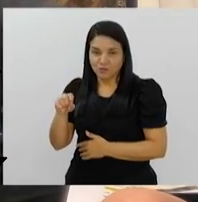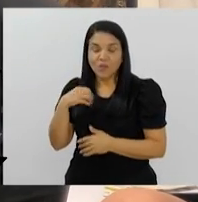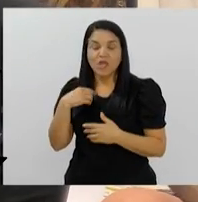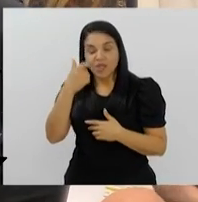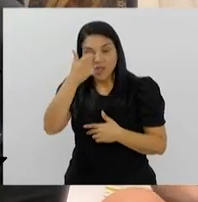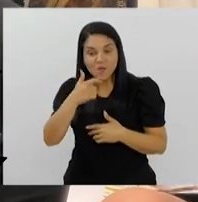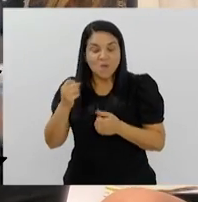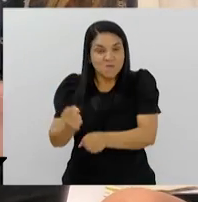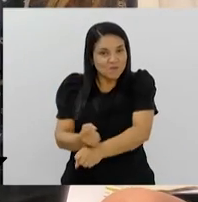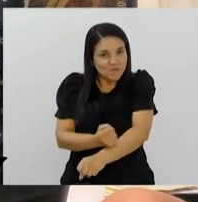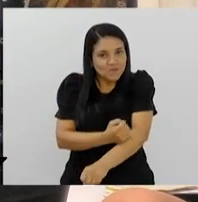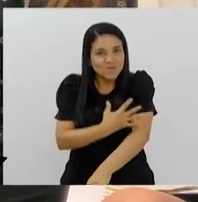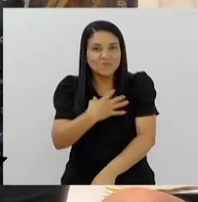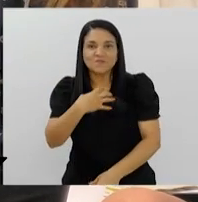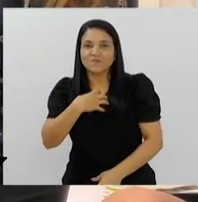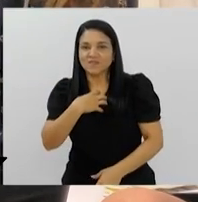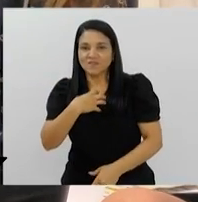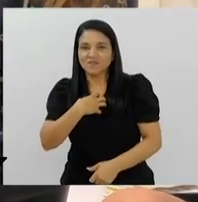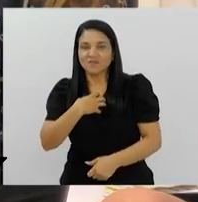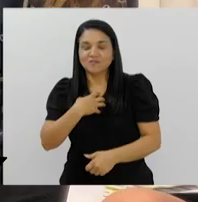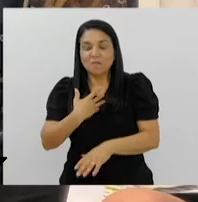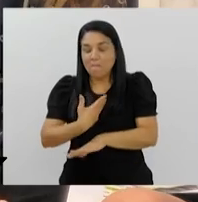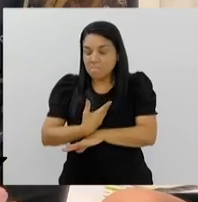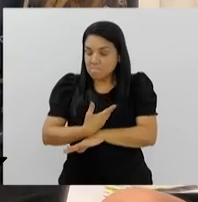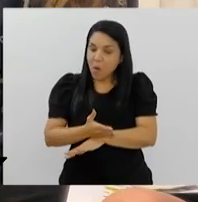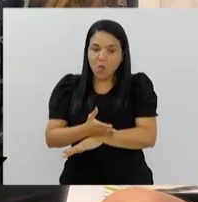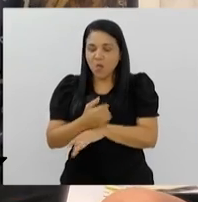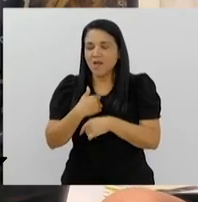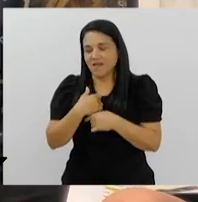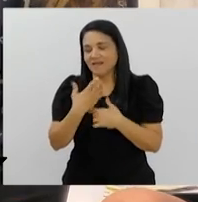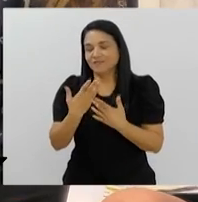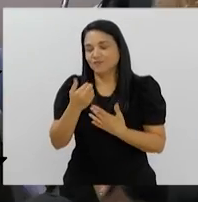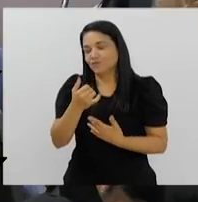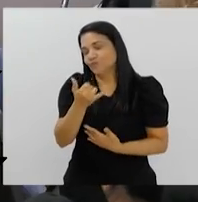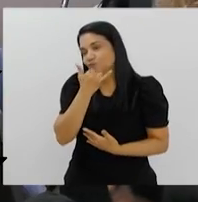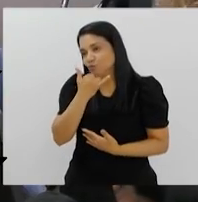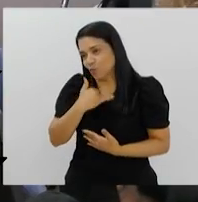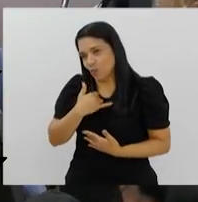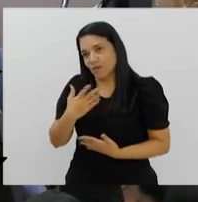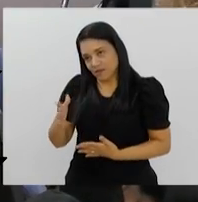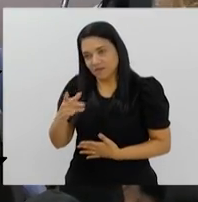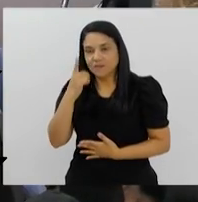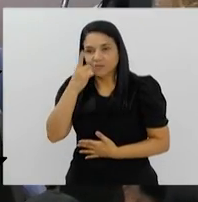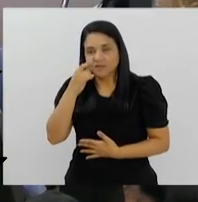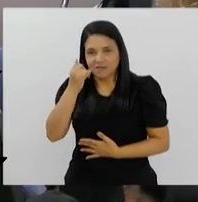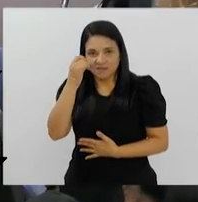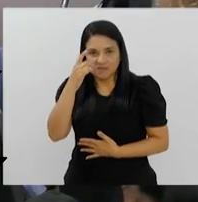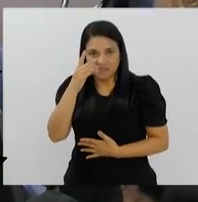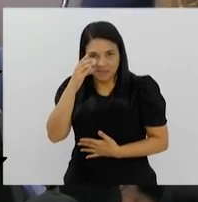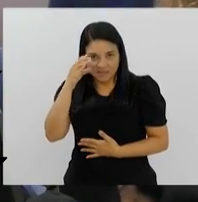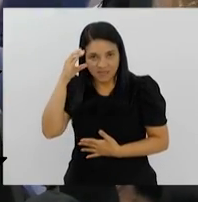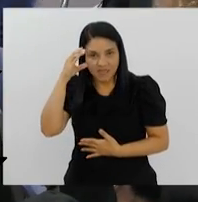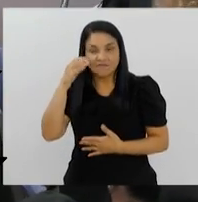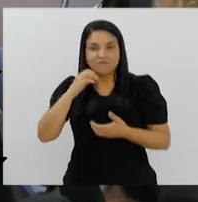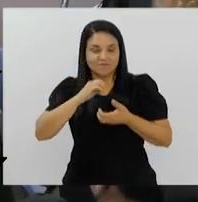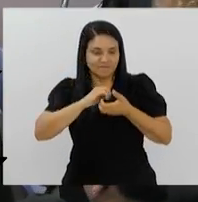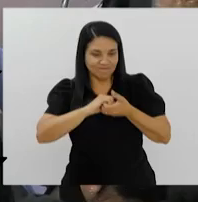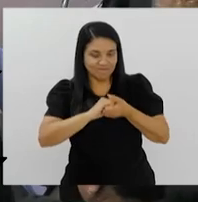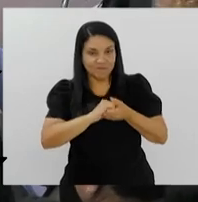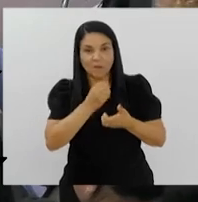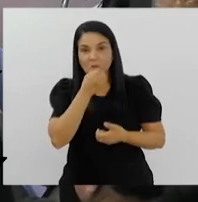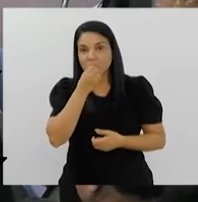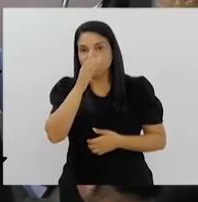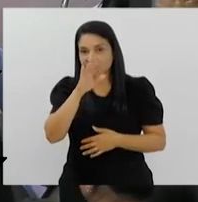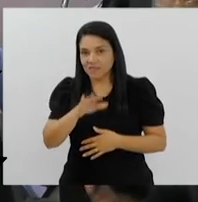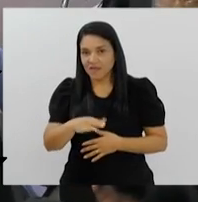passando do do do do roteiro por favor deputada Célia então novamente saudar vossa excelência com boa tarde